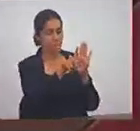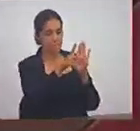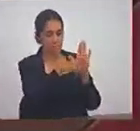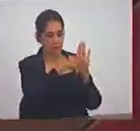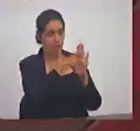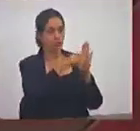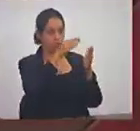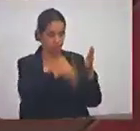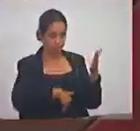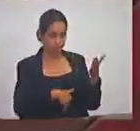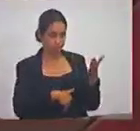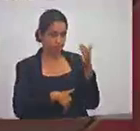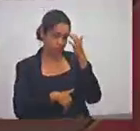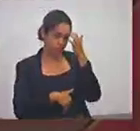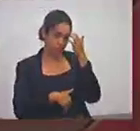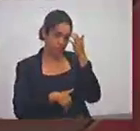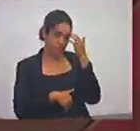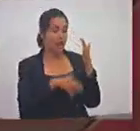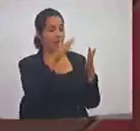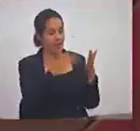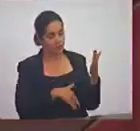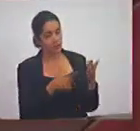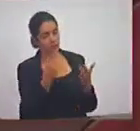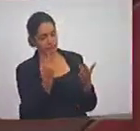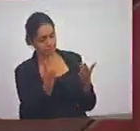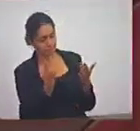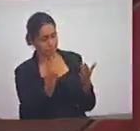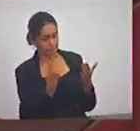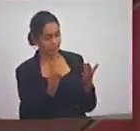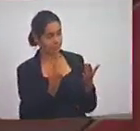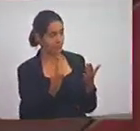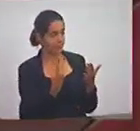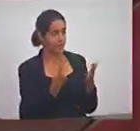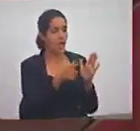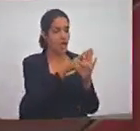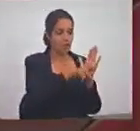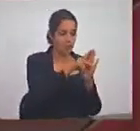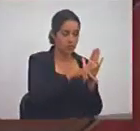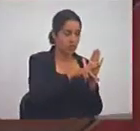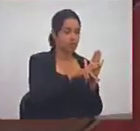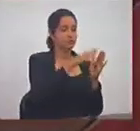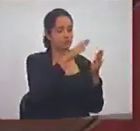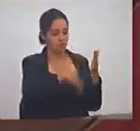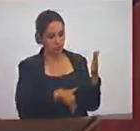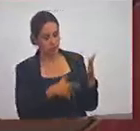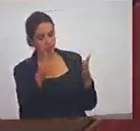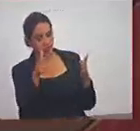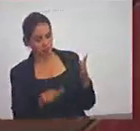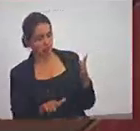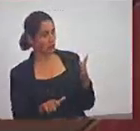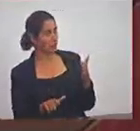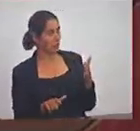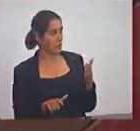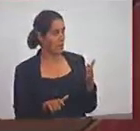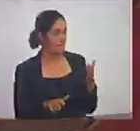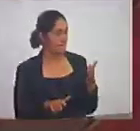Aí o projeto não passaria de novo, retirou pela segunda vez. Aí pôs o projeto de novo, viu que não passava, existe uma articulação política